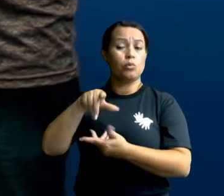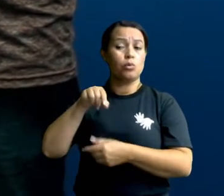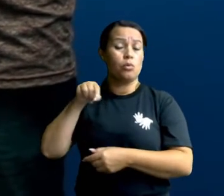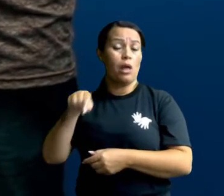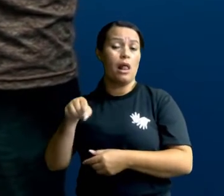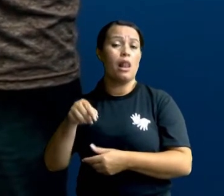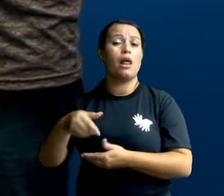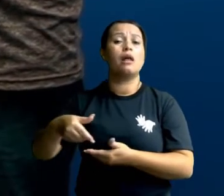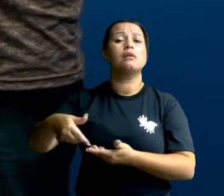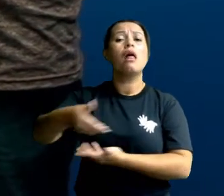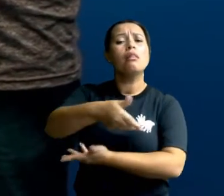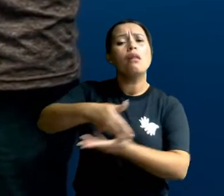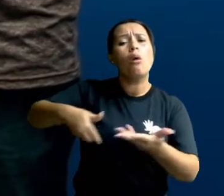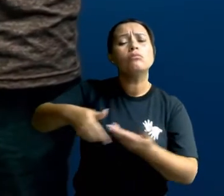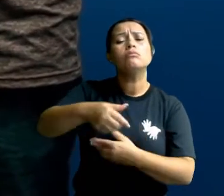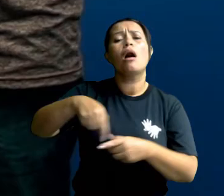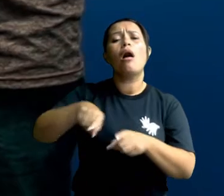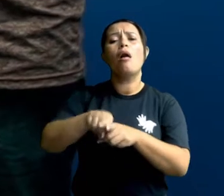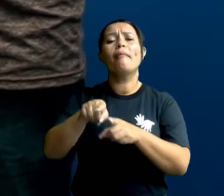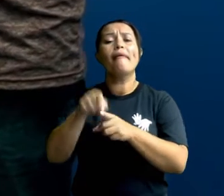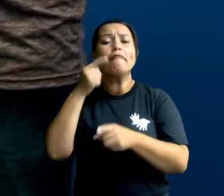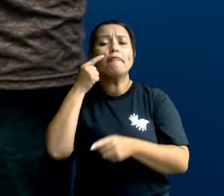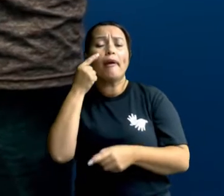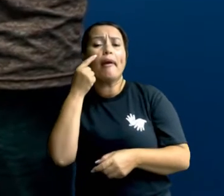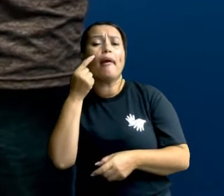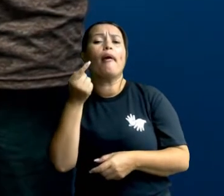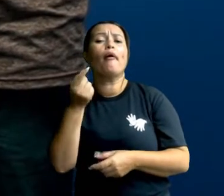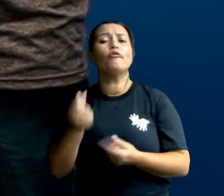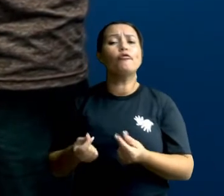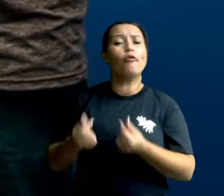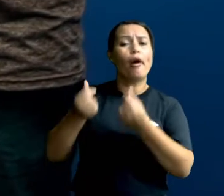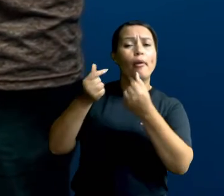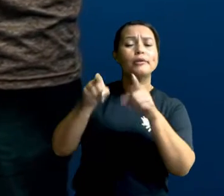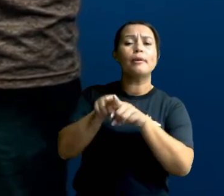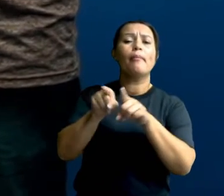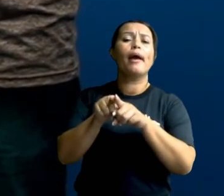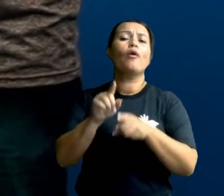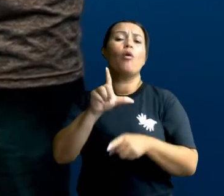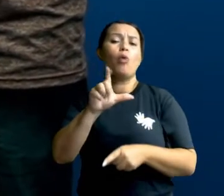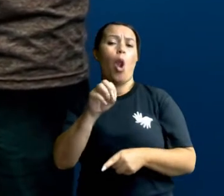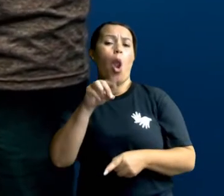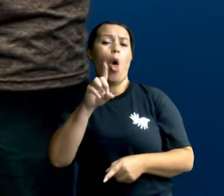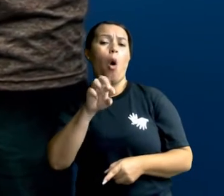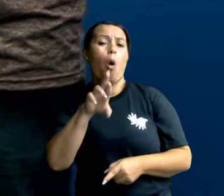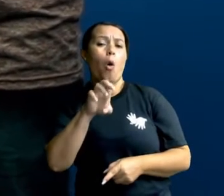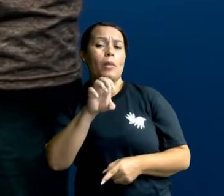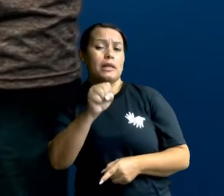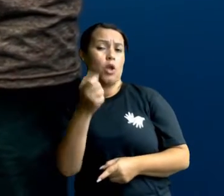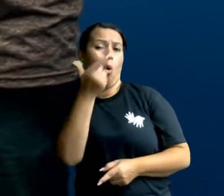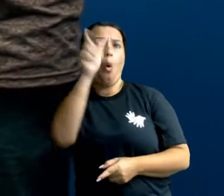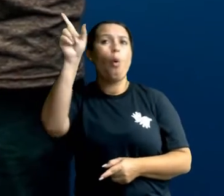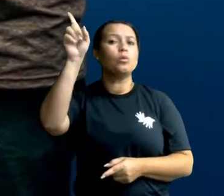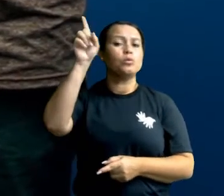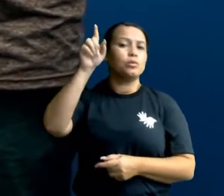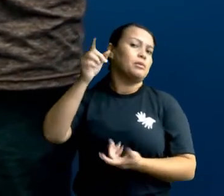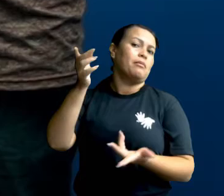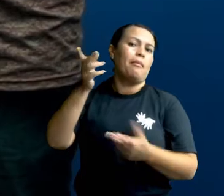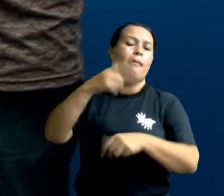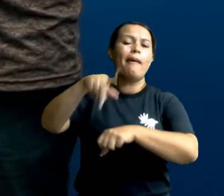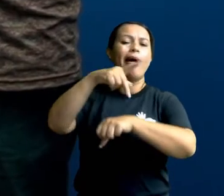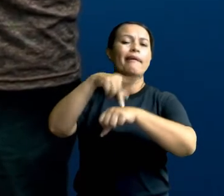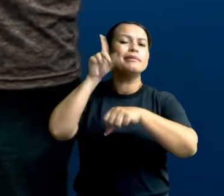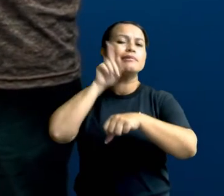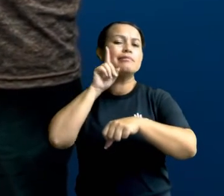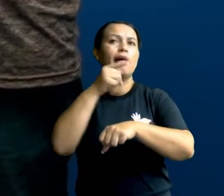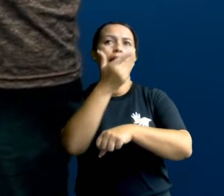Elas negociam, estabelecem os preços em bolsas de valores como a de Nova York, de Chicago, de Londres, né? Então,